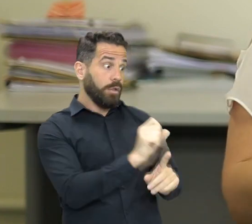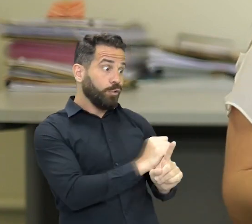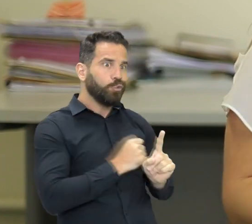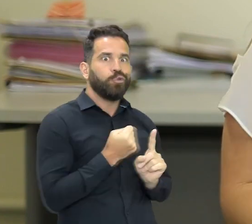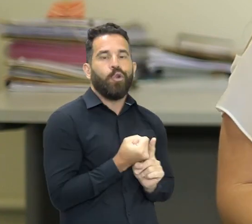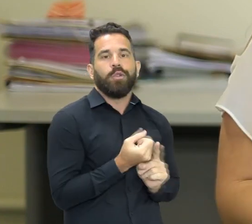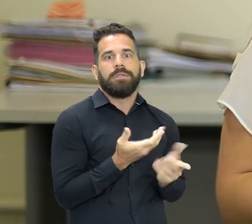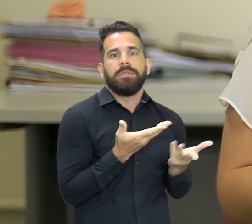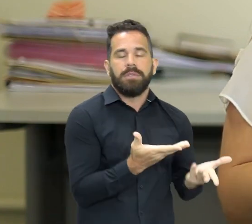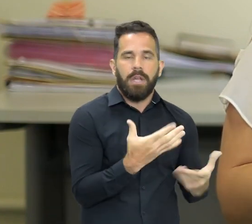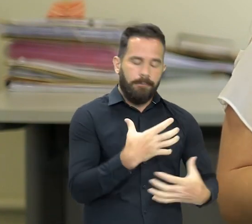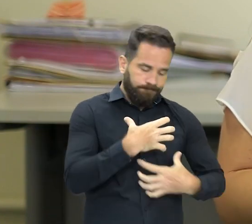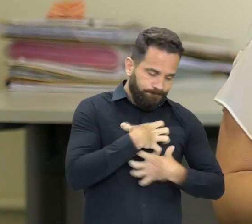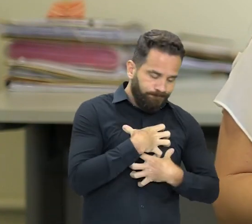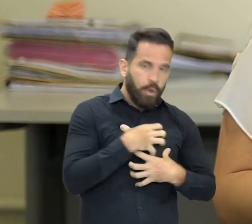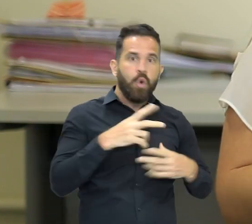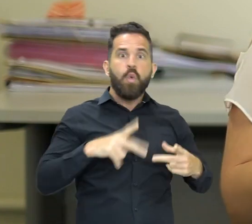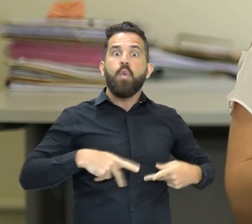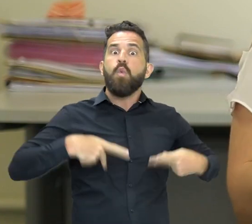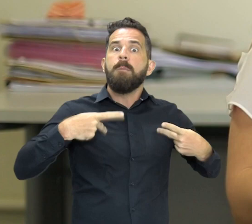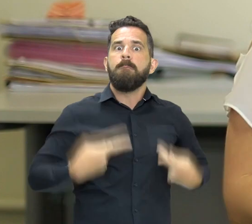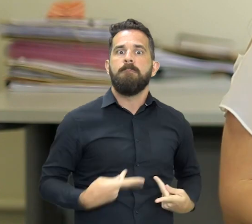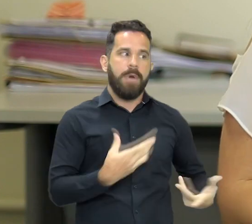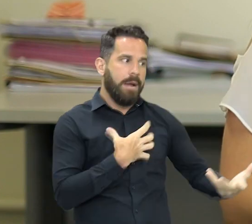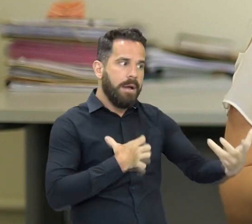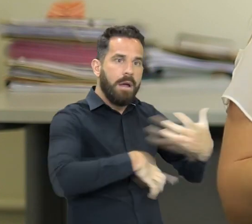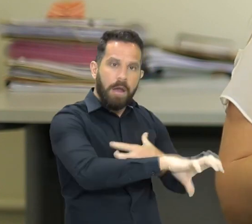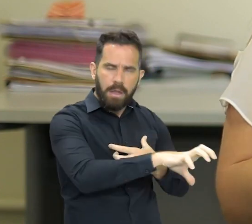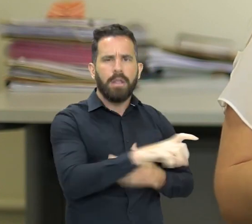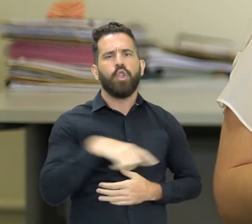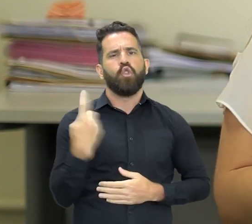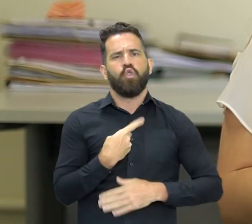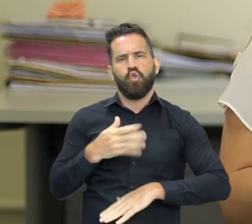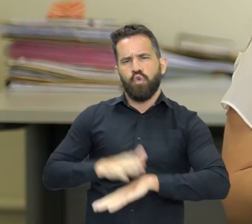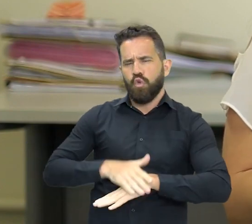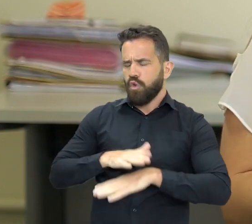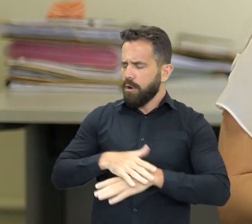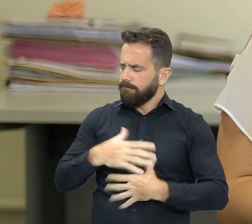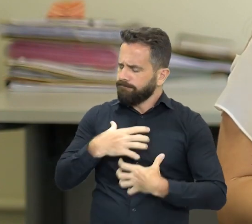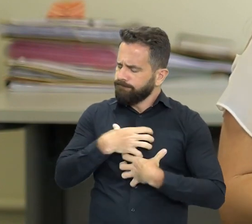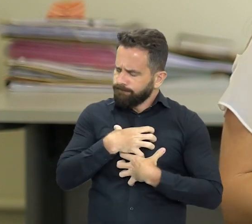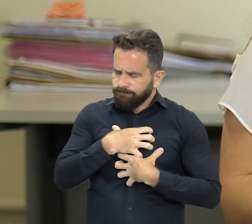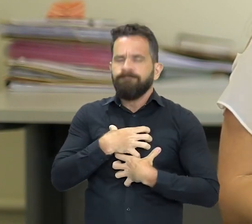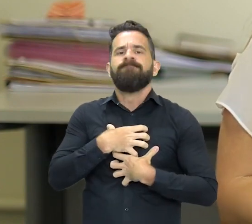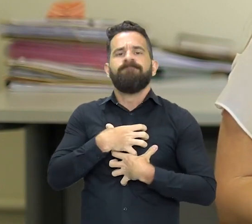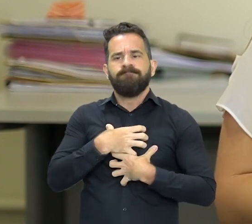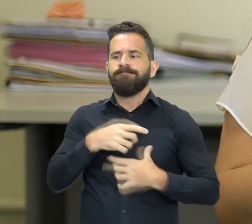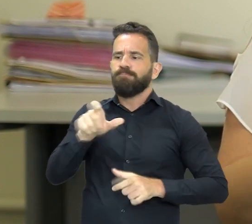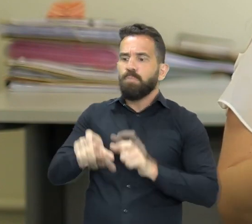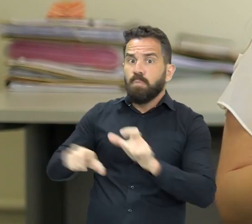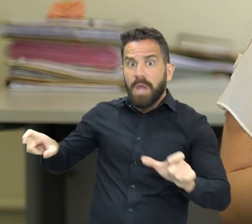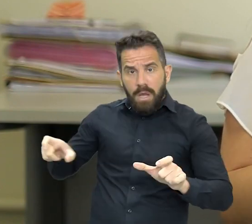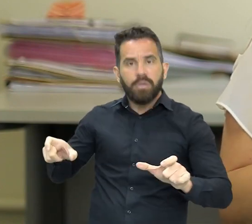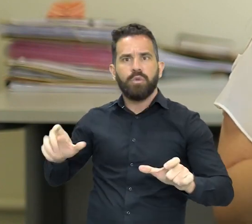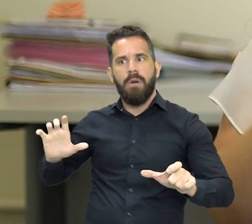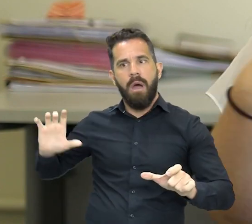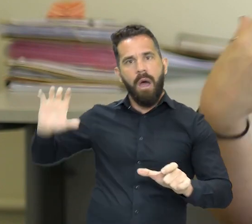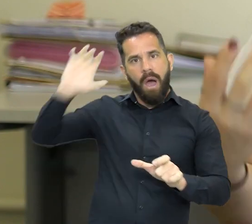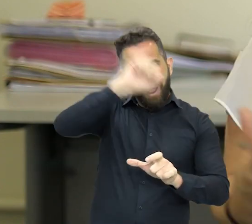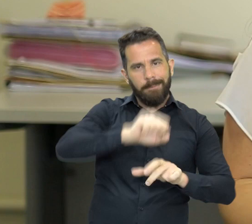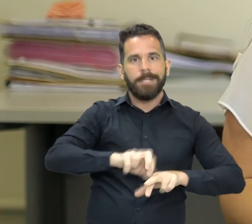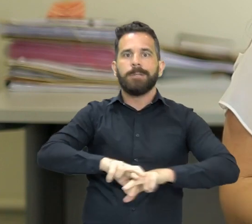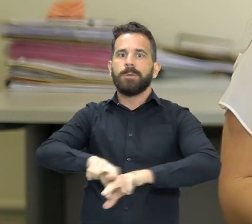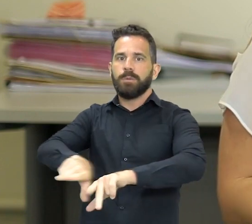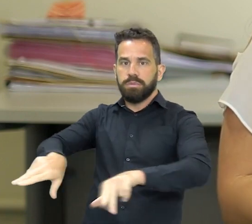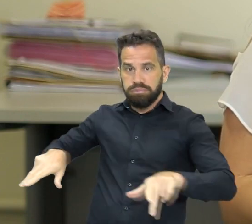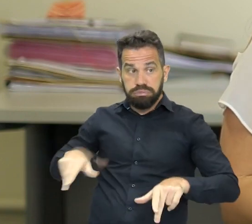qualificação social, é uma qualificação humana. Foi um crescimento gigantesco para todo o grupo que